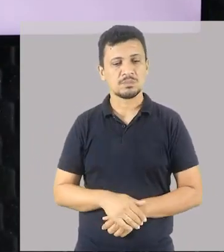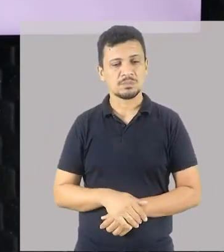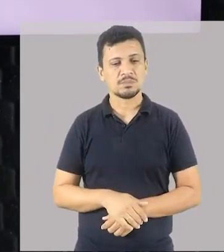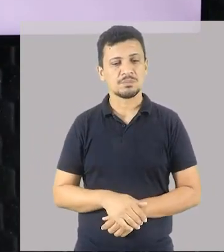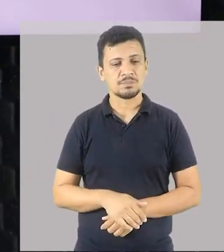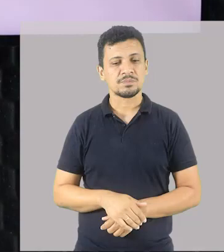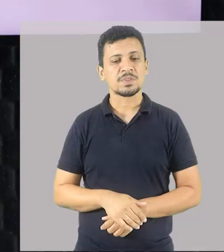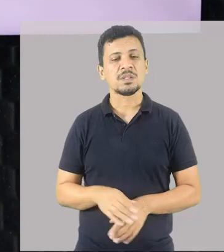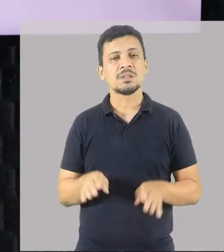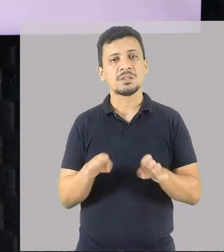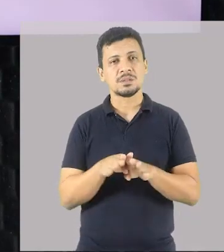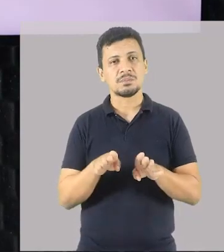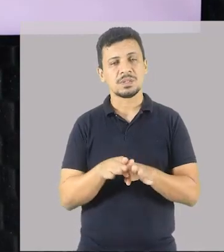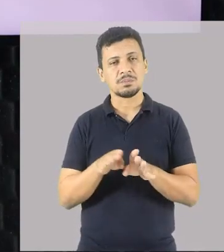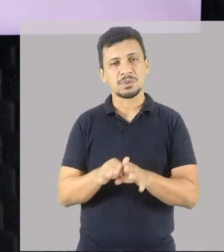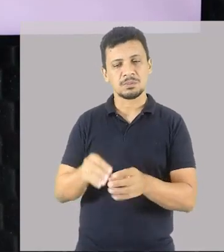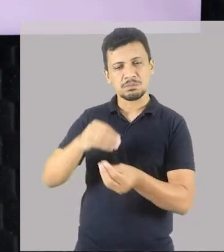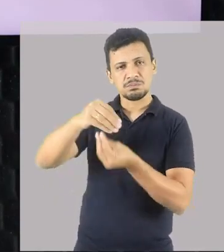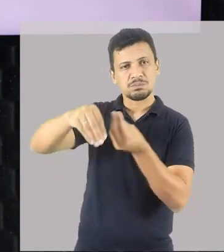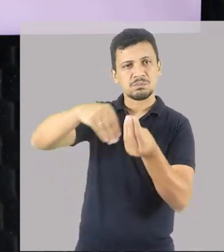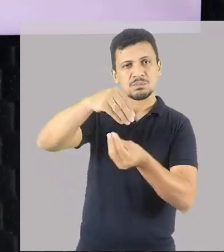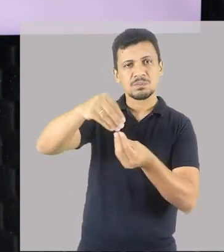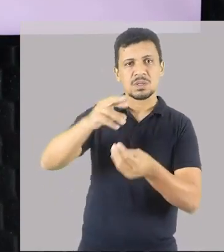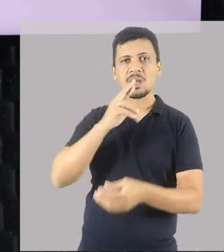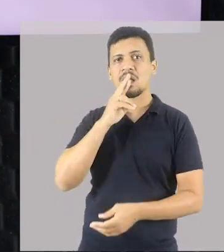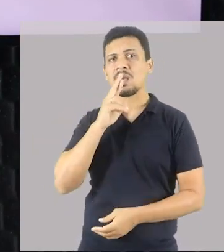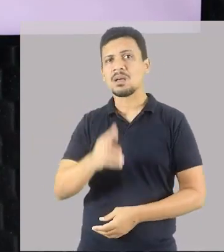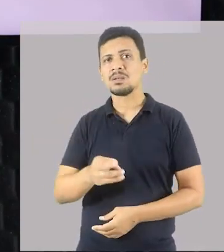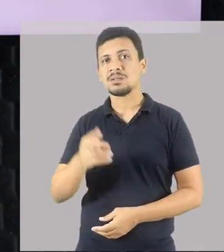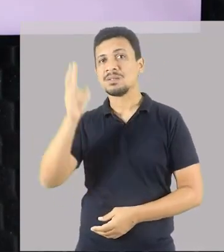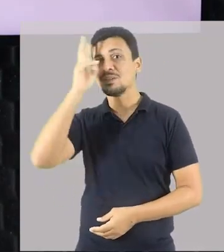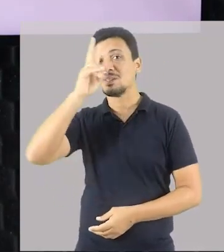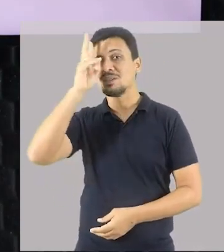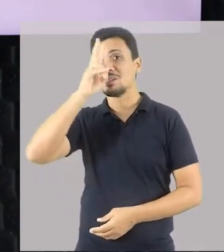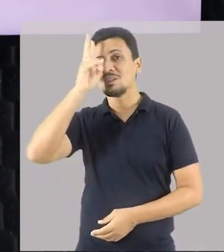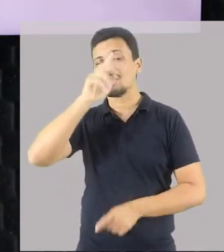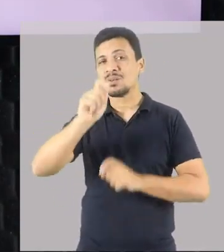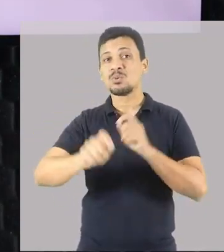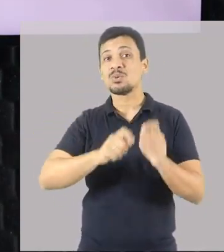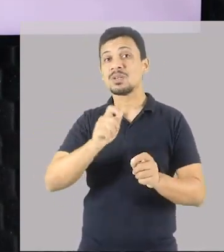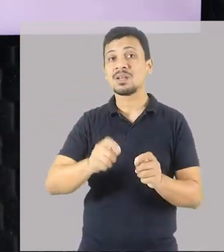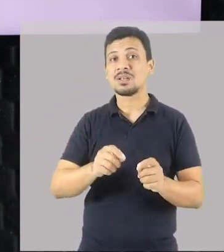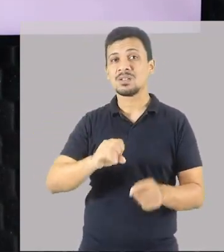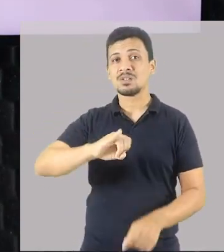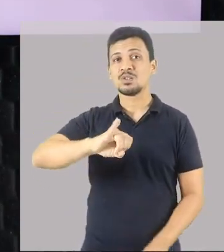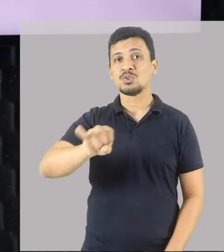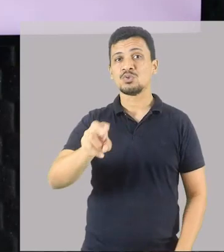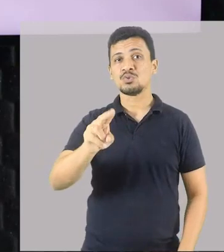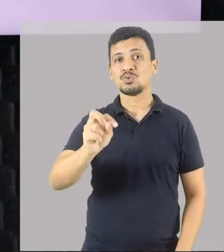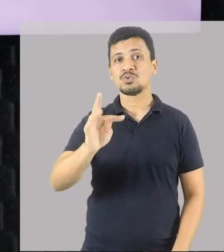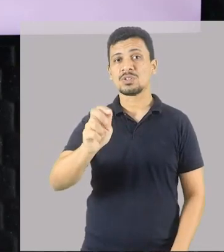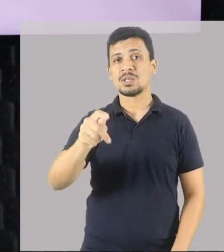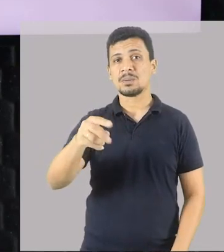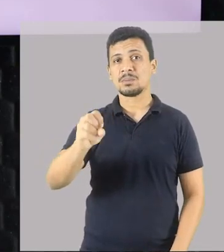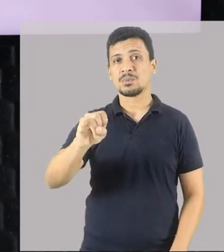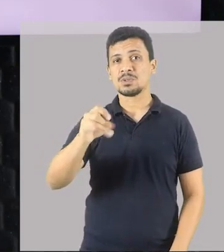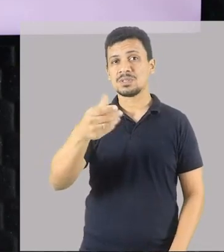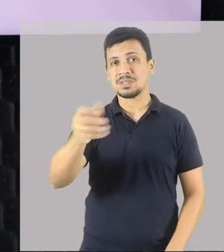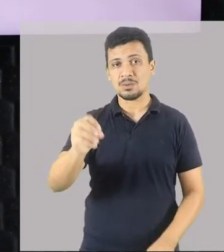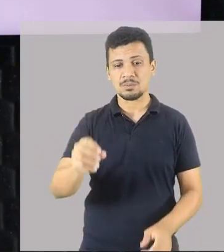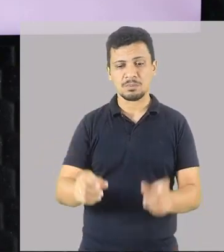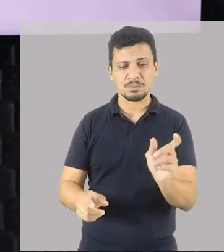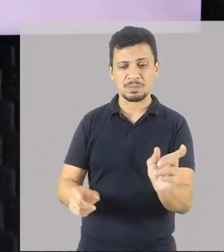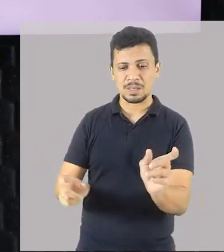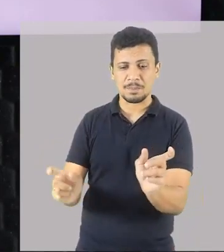por justaposição e a composição por aglutinação. Aí eu tenho que lembrar, o que é uma justaposição? Quando eu coloco uma palavra ao lado